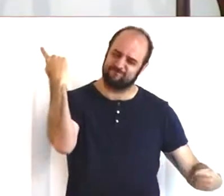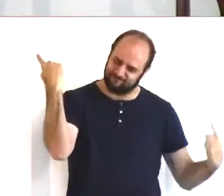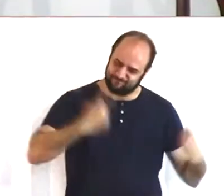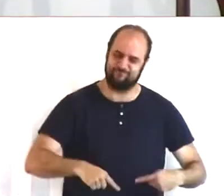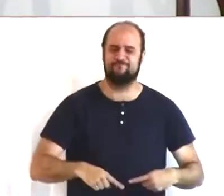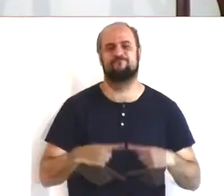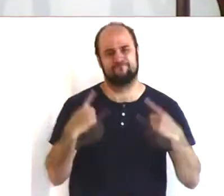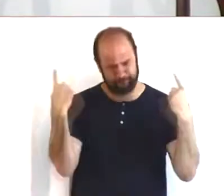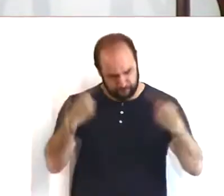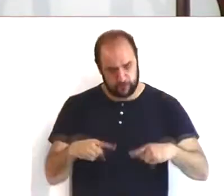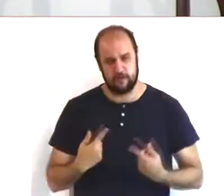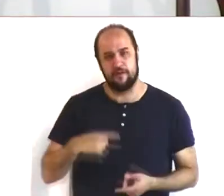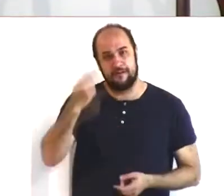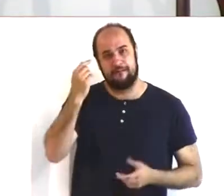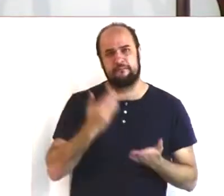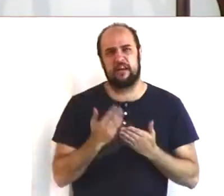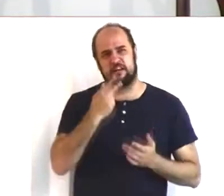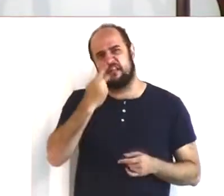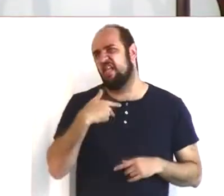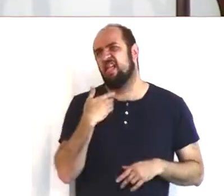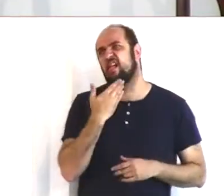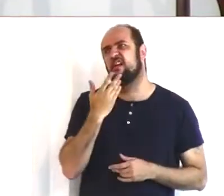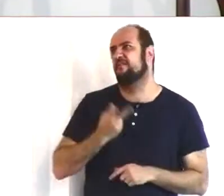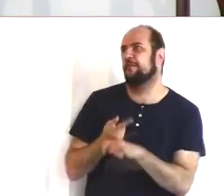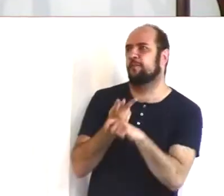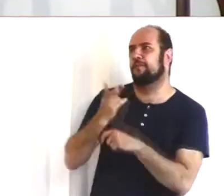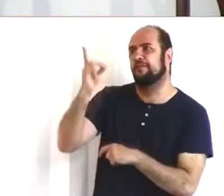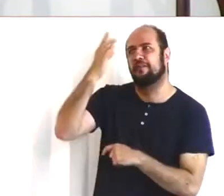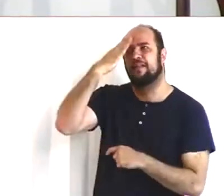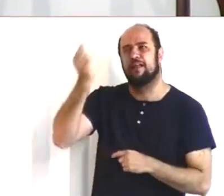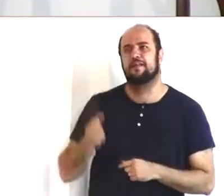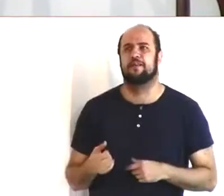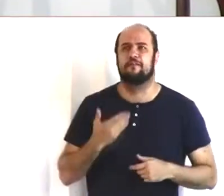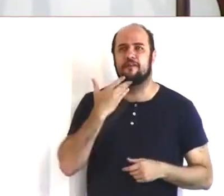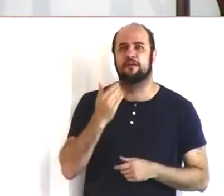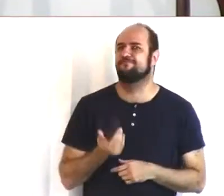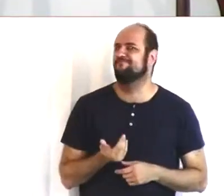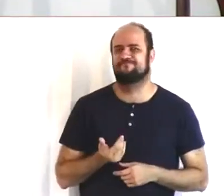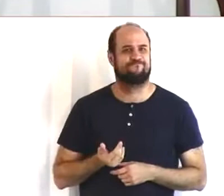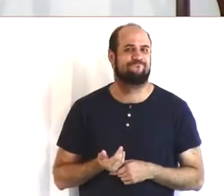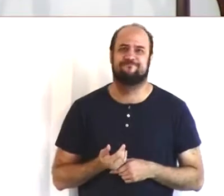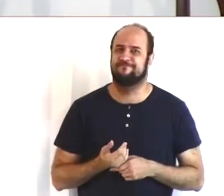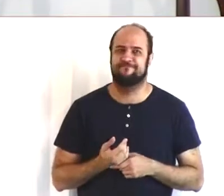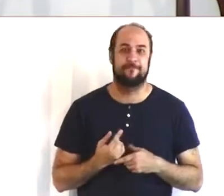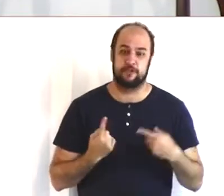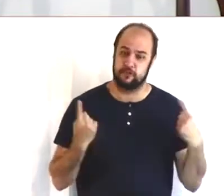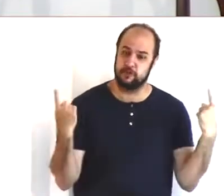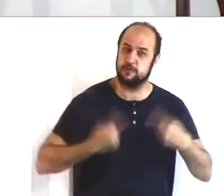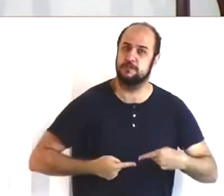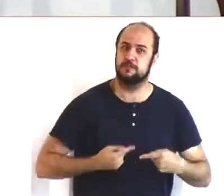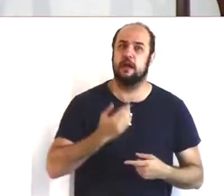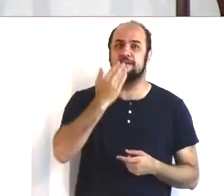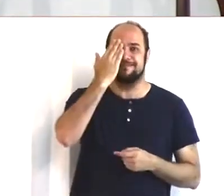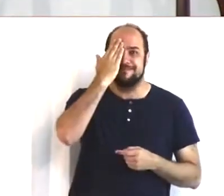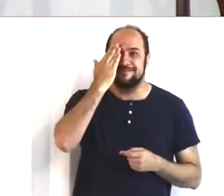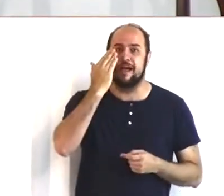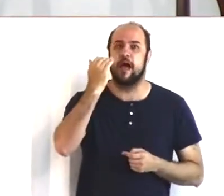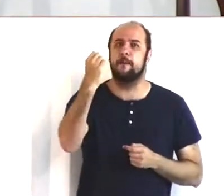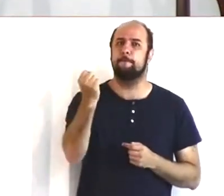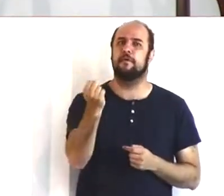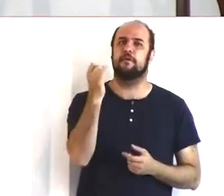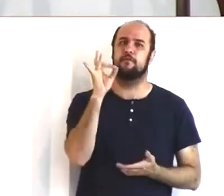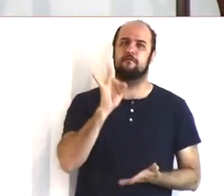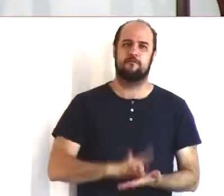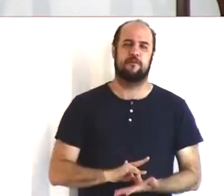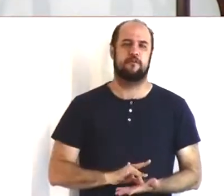coisa fácil não. Muitos cristãos pensam, isso é fácil, buscar a sabedoria de Deus. Mas a sabedoria de Deus